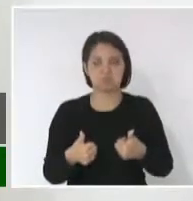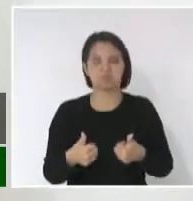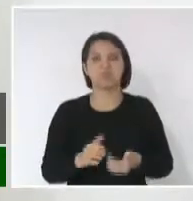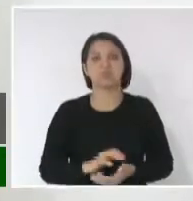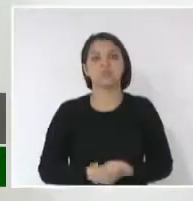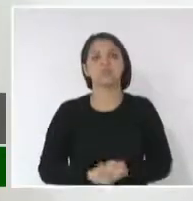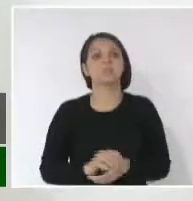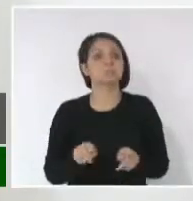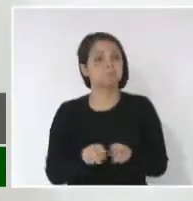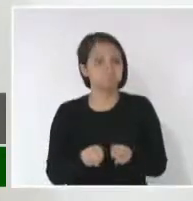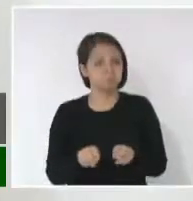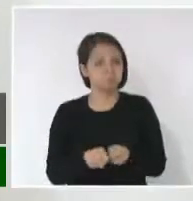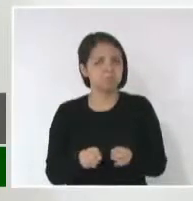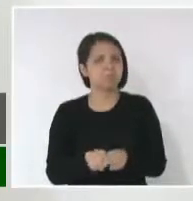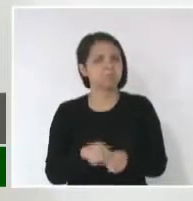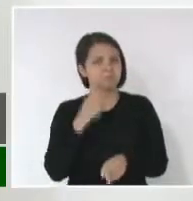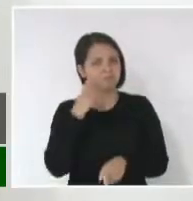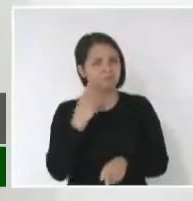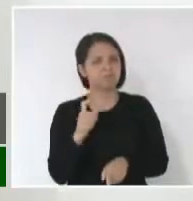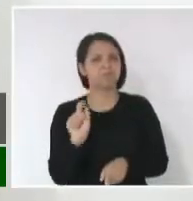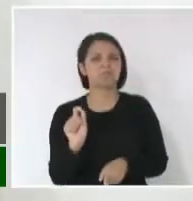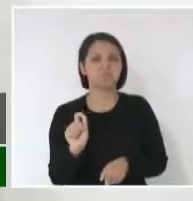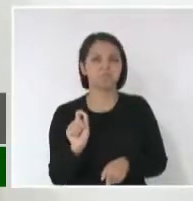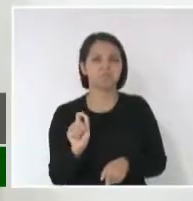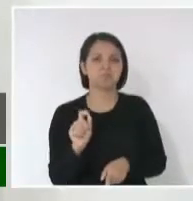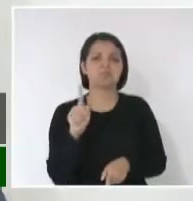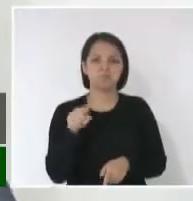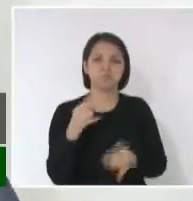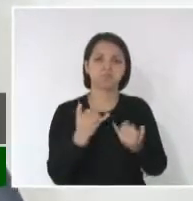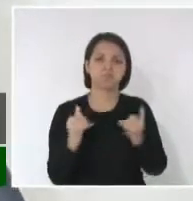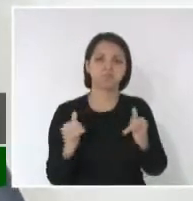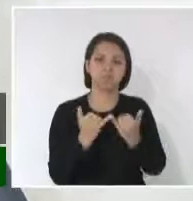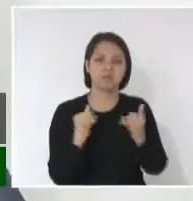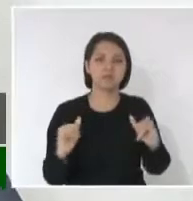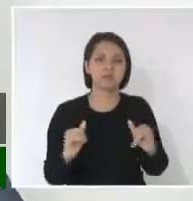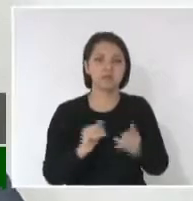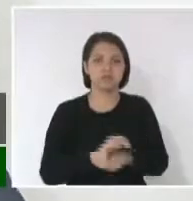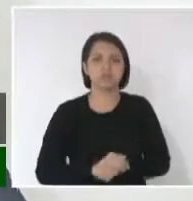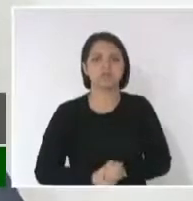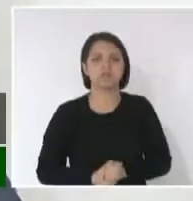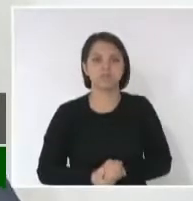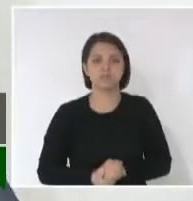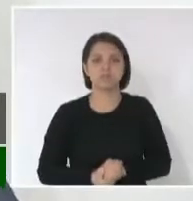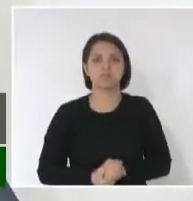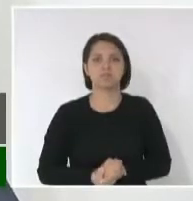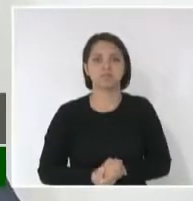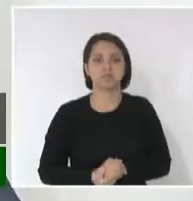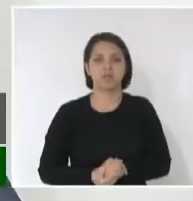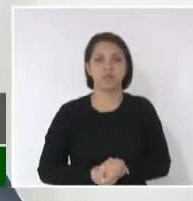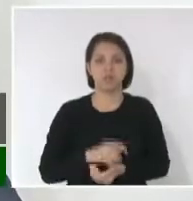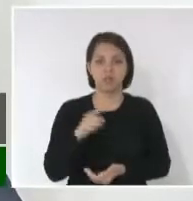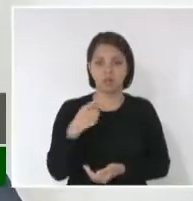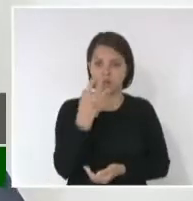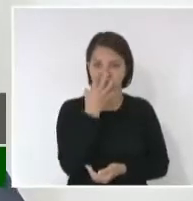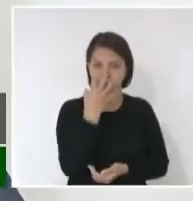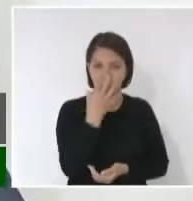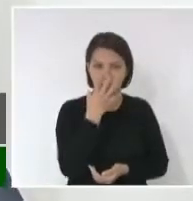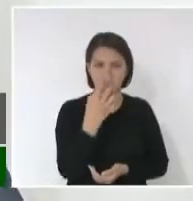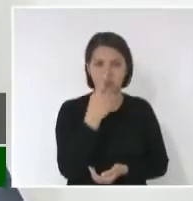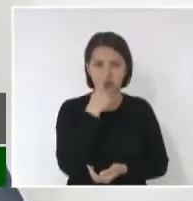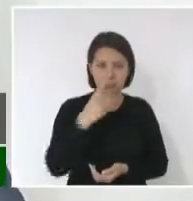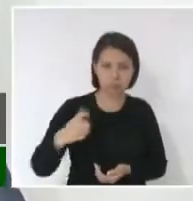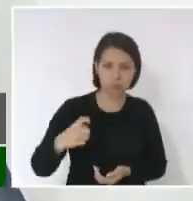E é interessante que é uma energia que não é poluente, tanto é